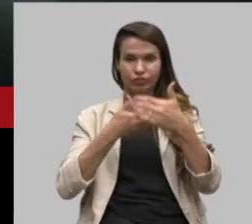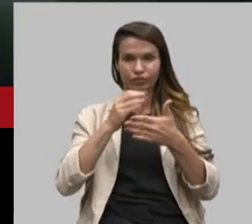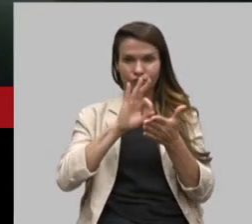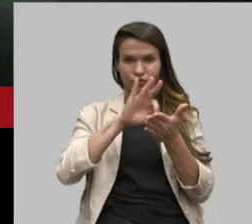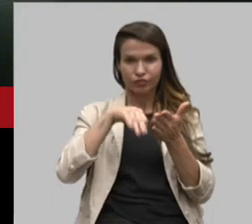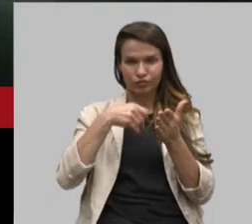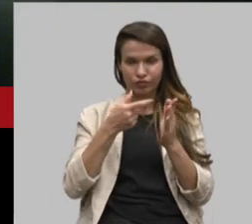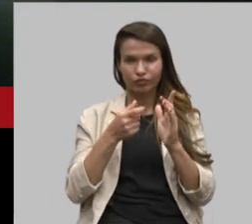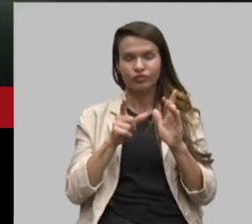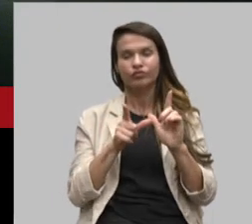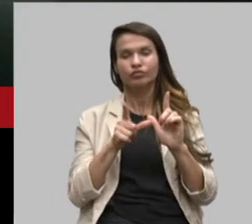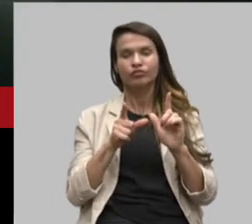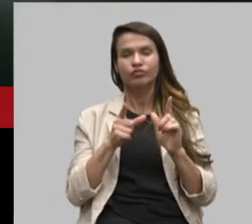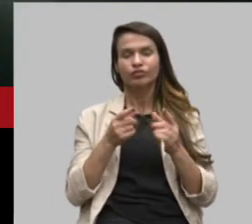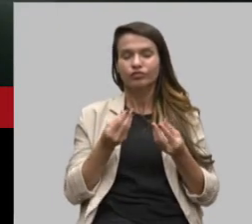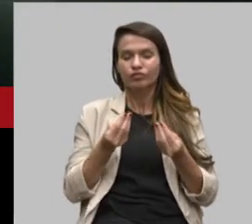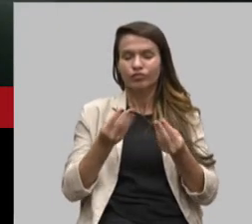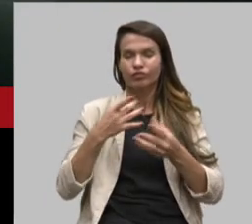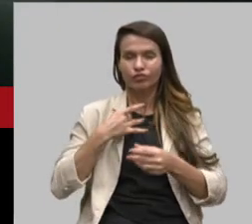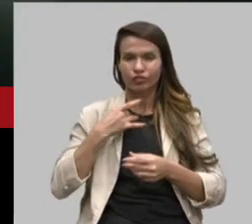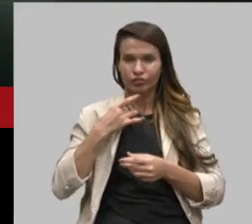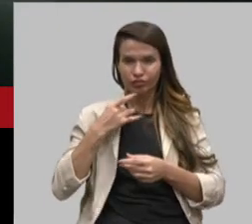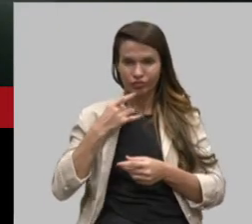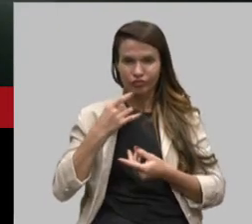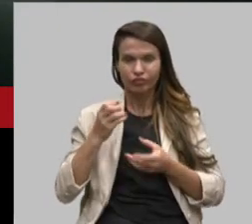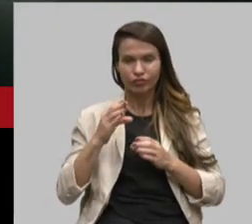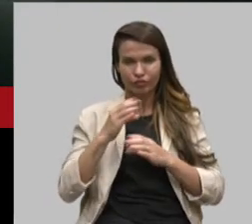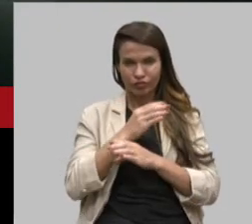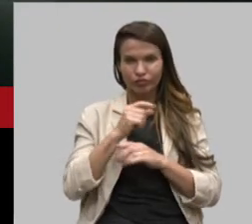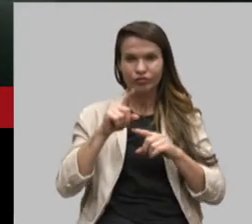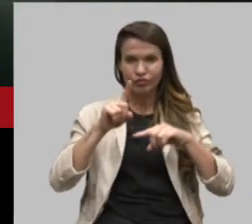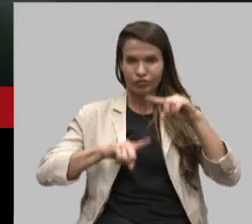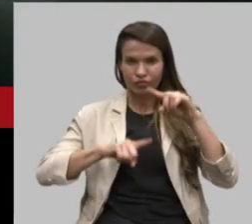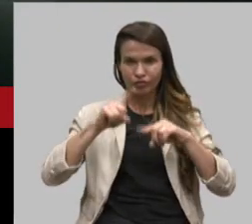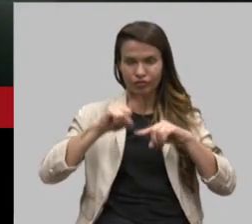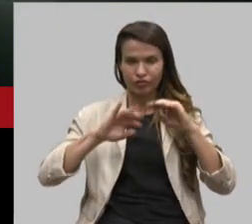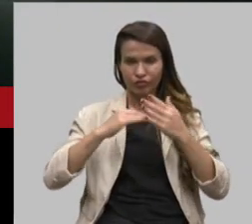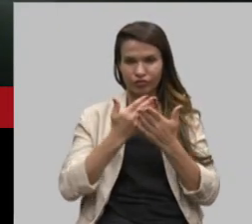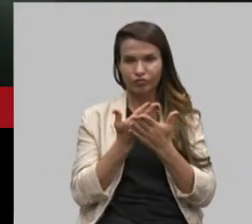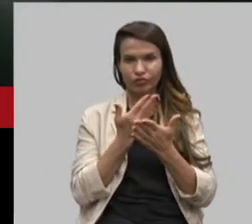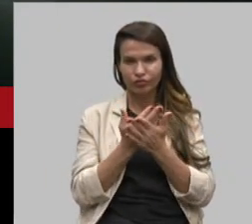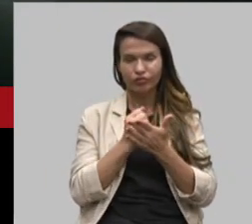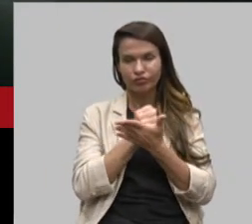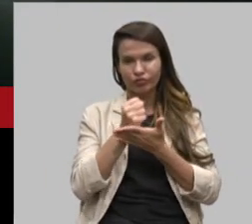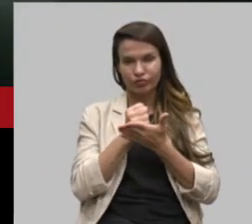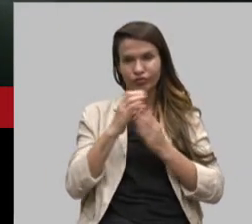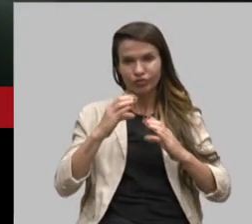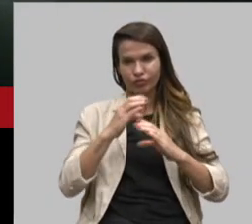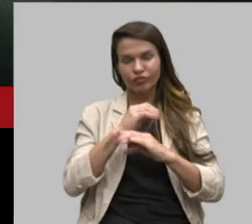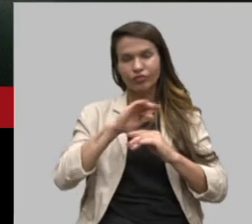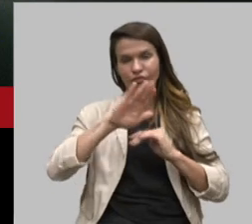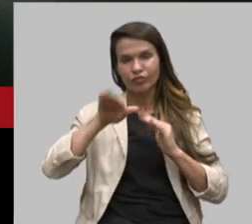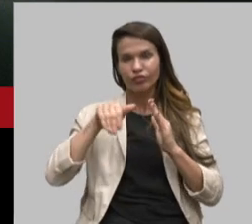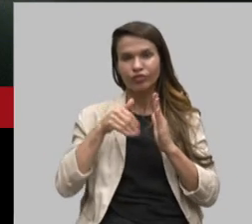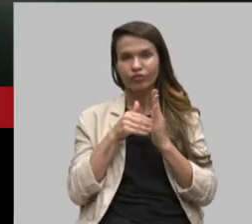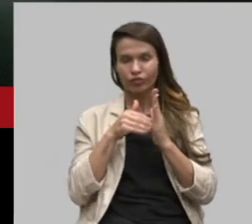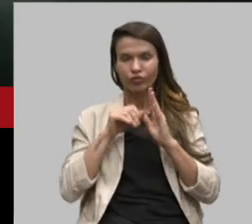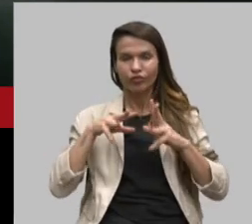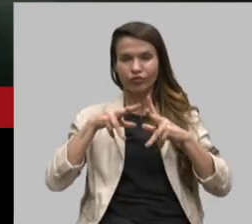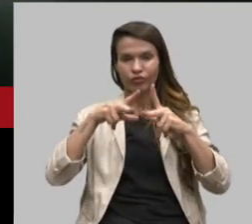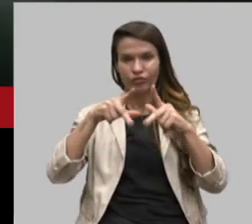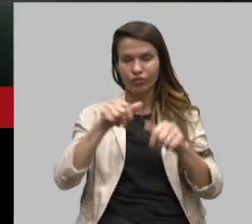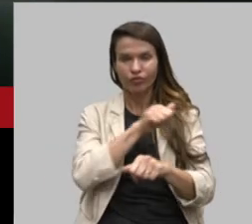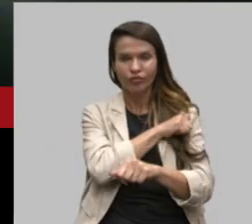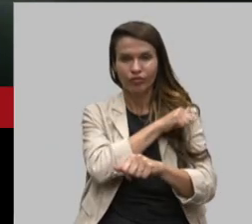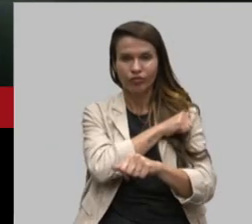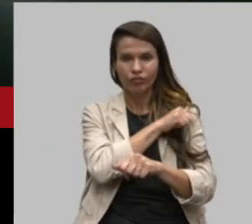de uniformes completos e materiais escolares básicos completos a todos os estudantes da rede pública de